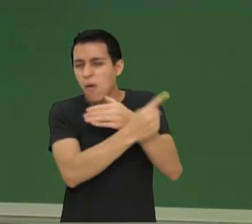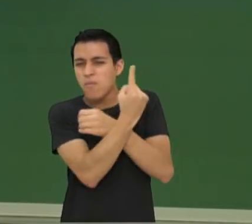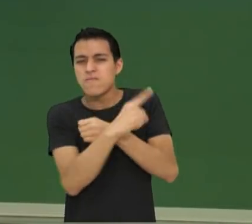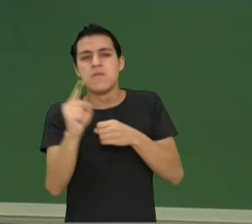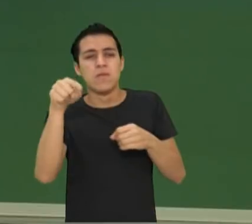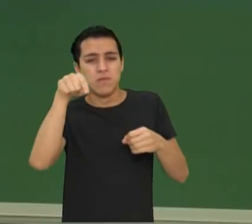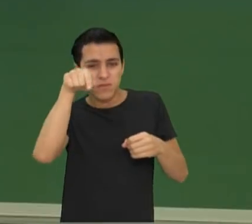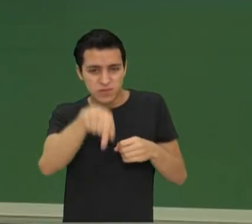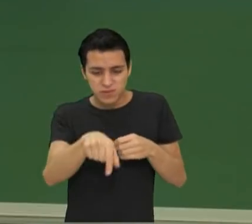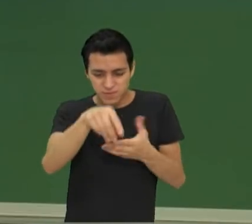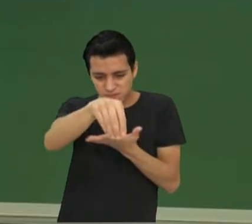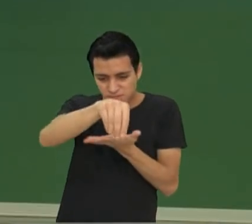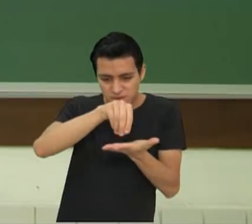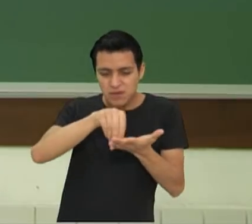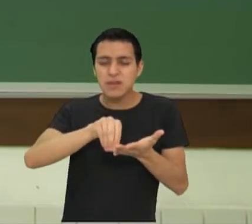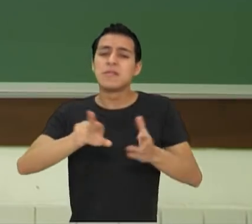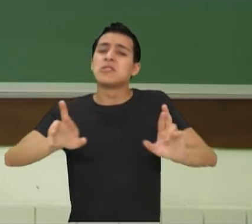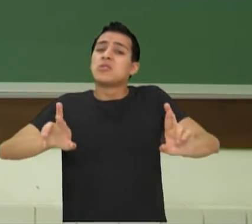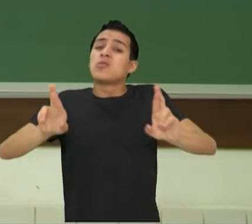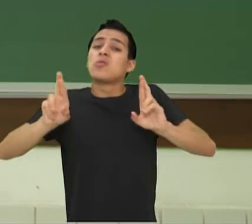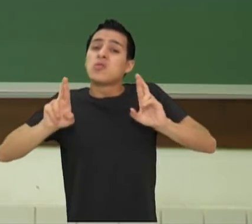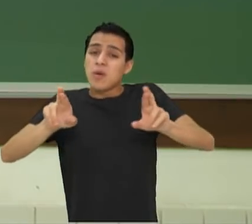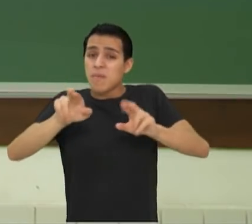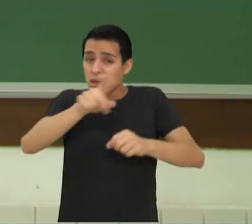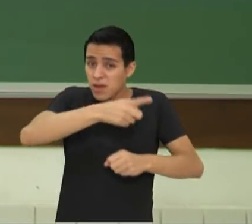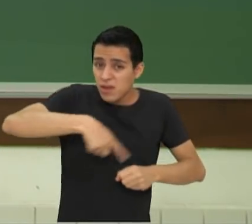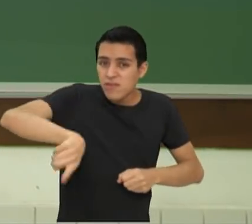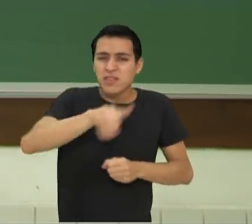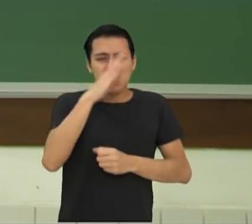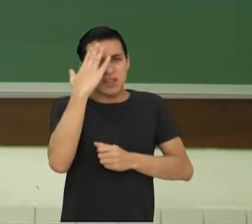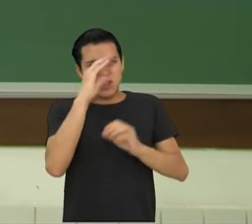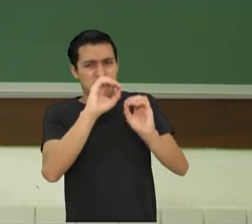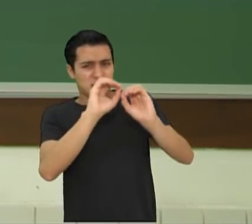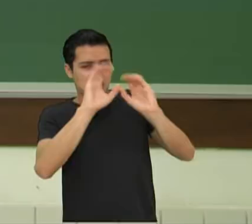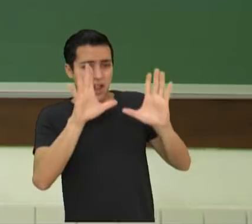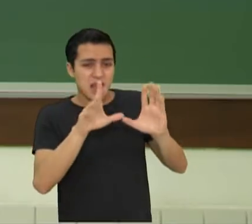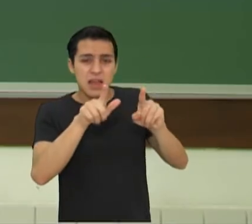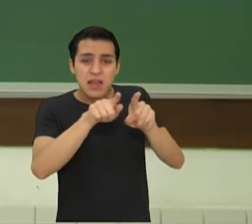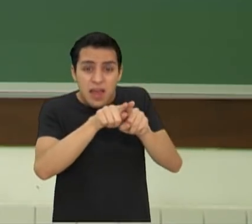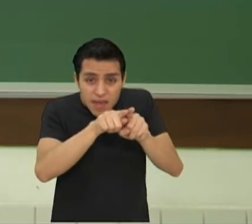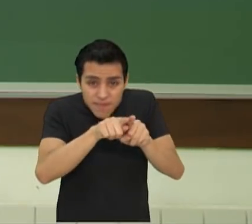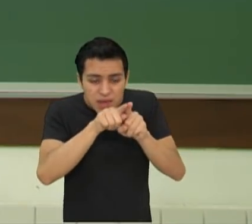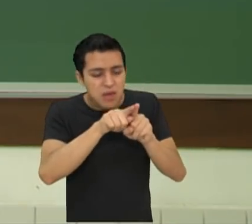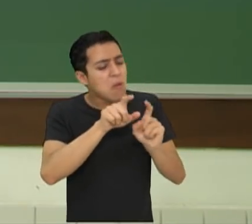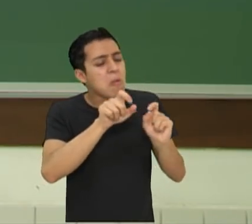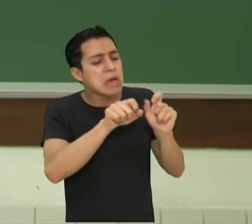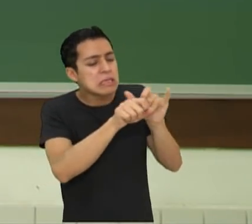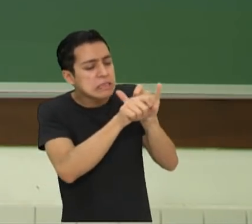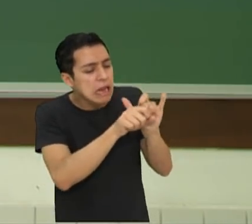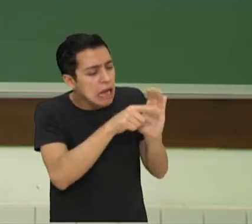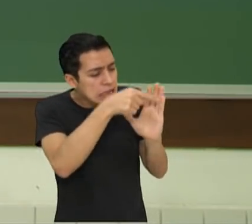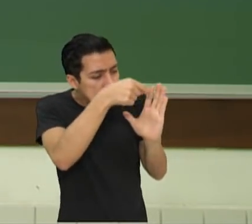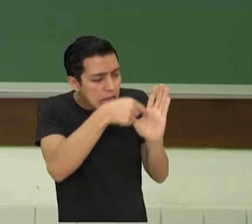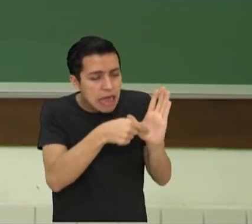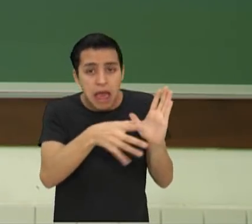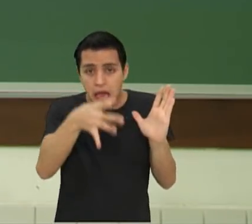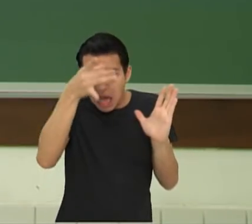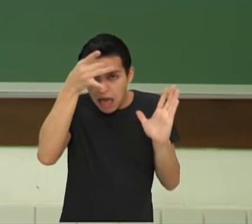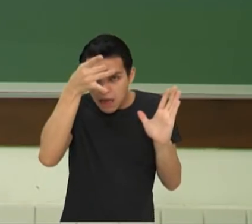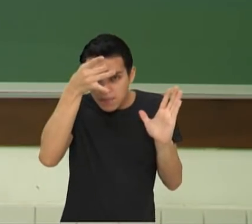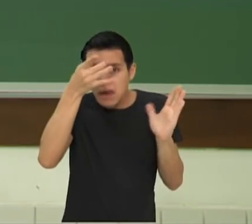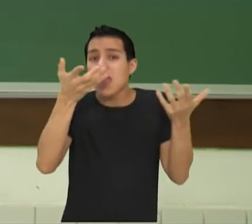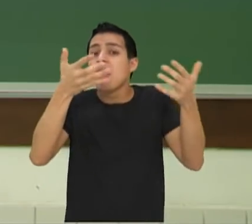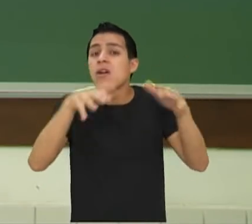Então, espero sim que vocês tenham entendido, tenham gravado esses tipos de jogadas. Assim, eu não quero que você